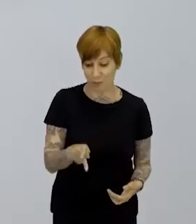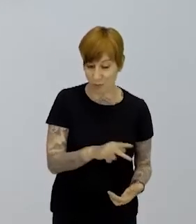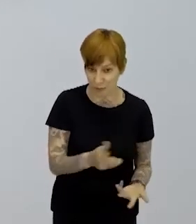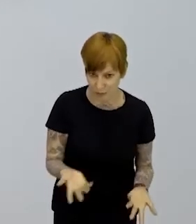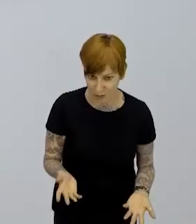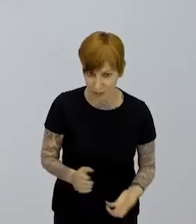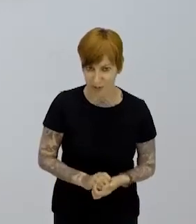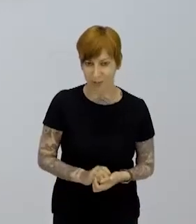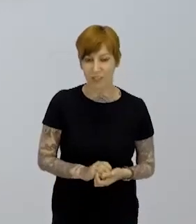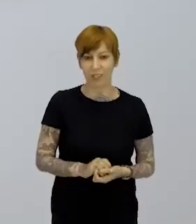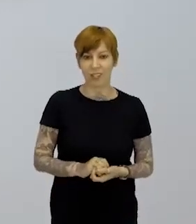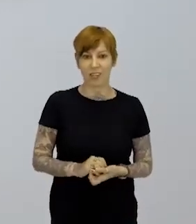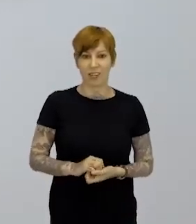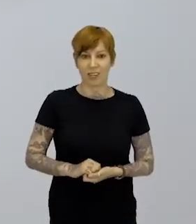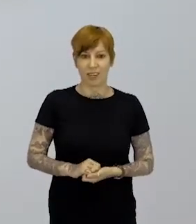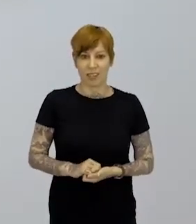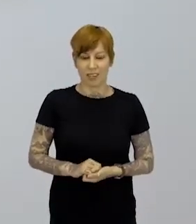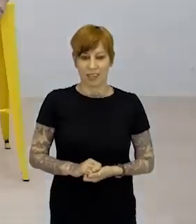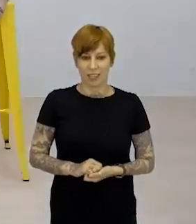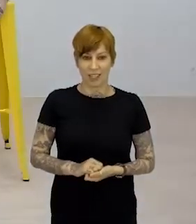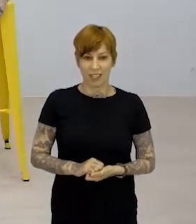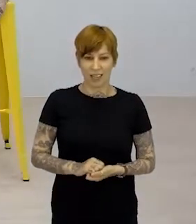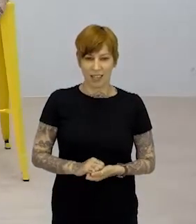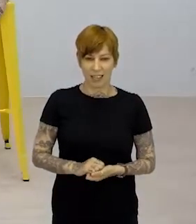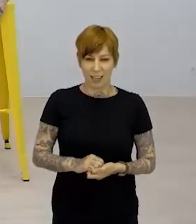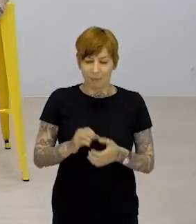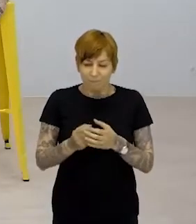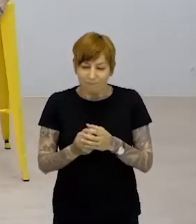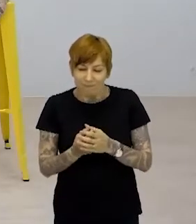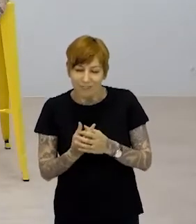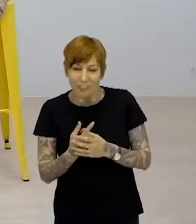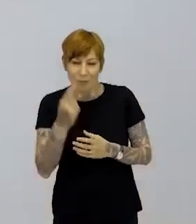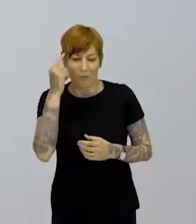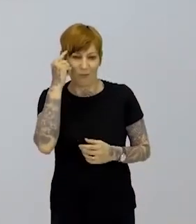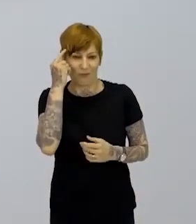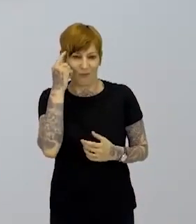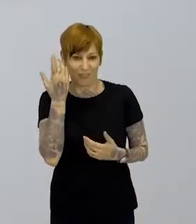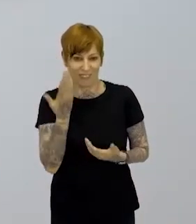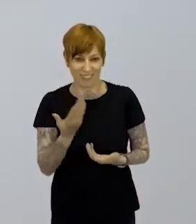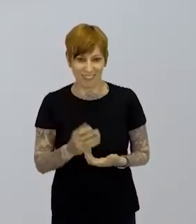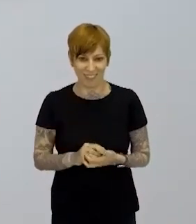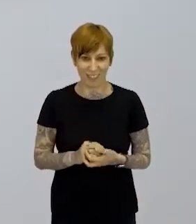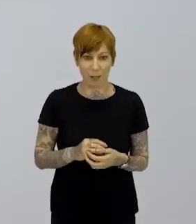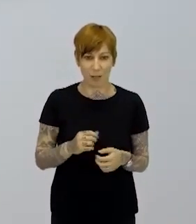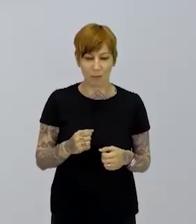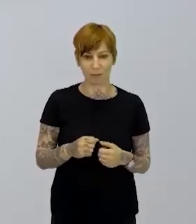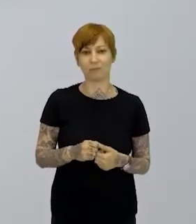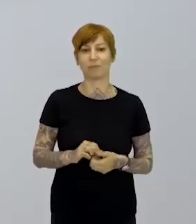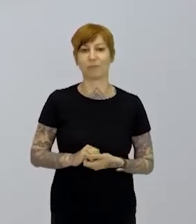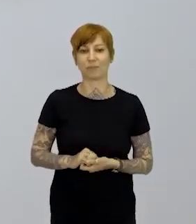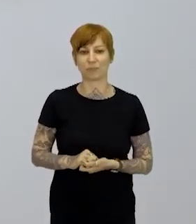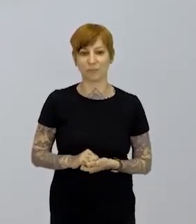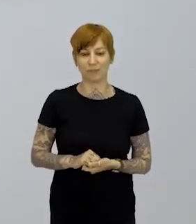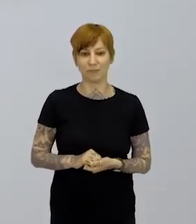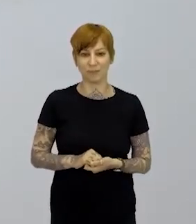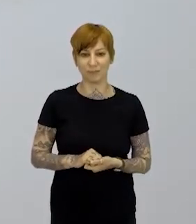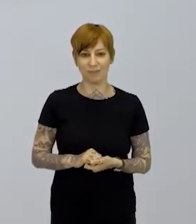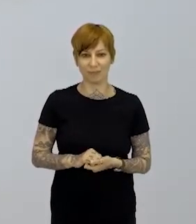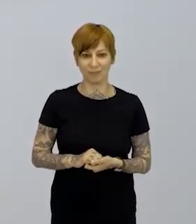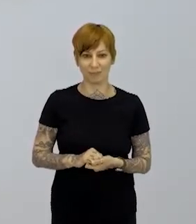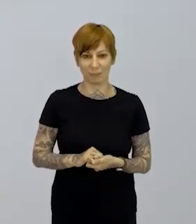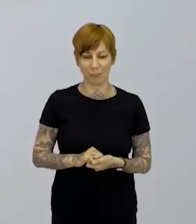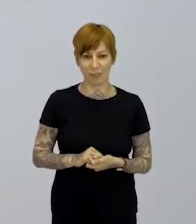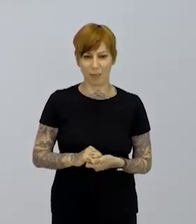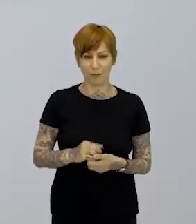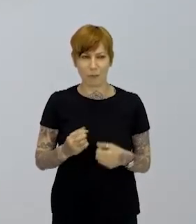e fica aí, né, essa semente da contracultura, porque nós temos muito o que questionar hoje, não só os jovens, mas os adultos